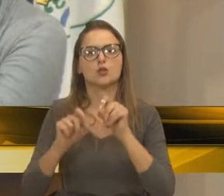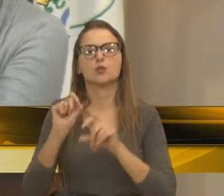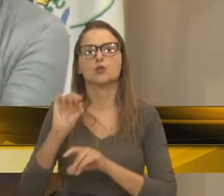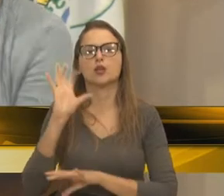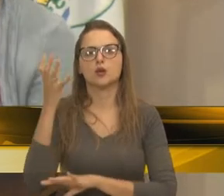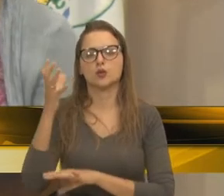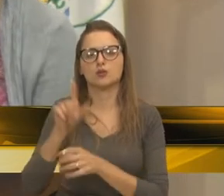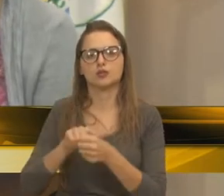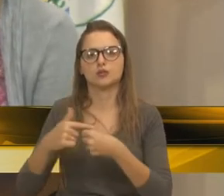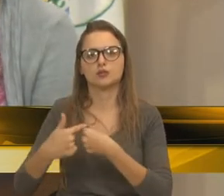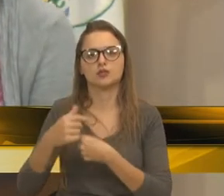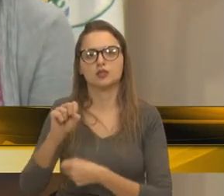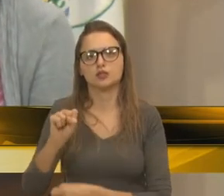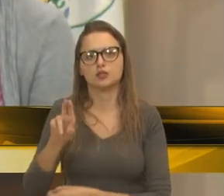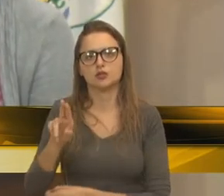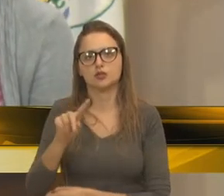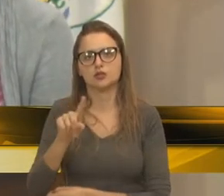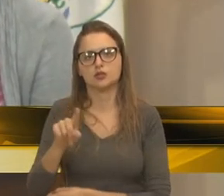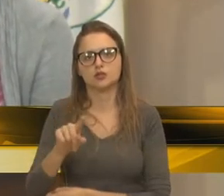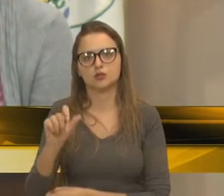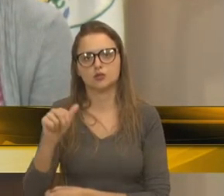que foi comentado,